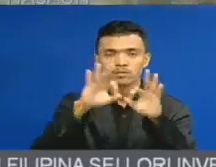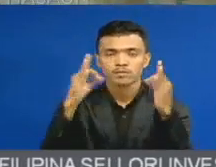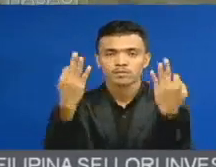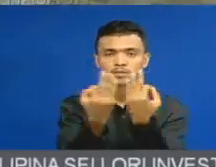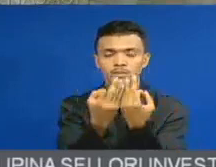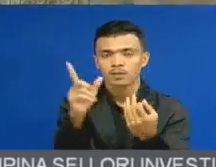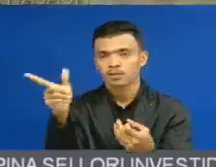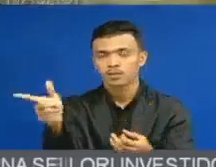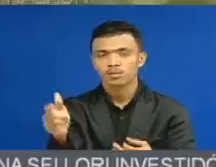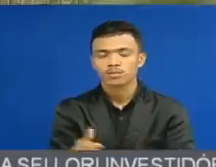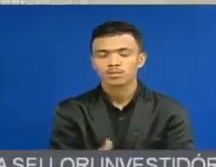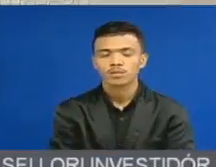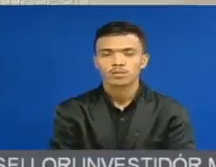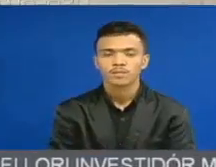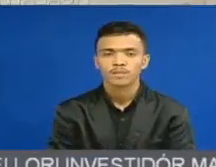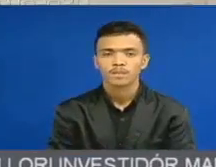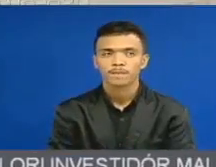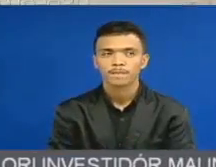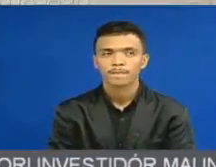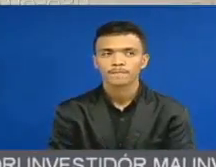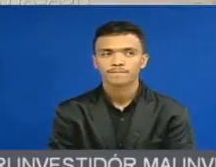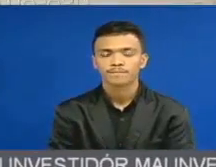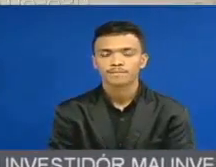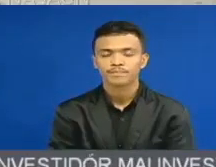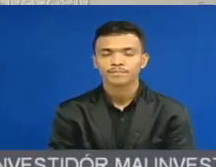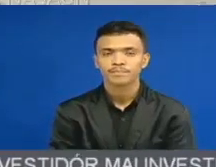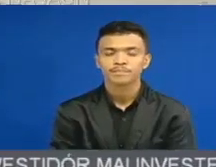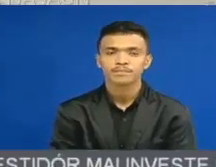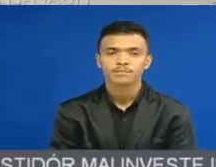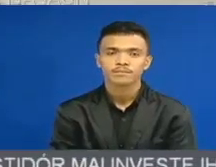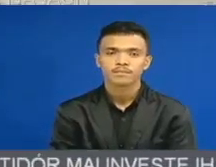ronolur resin. Husi Kovalima Santiago Moniz, ba RTTL.